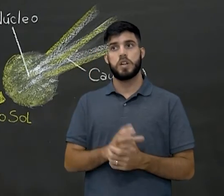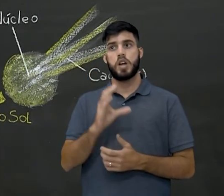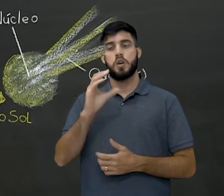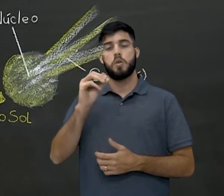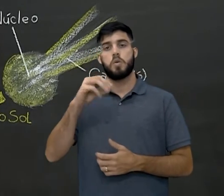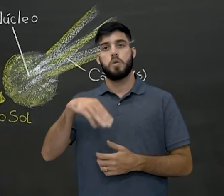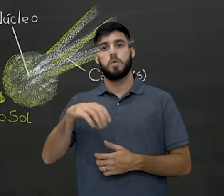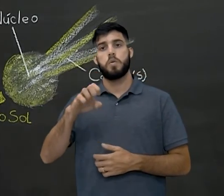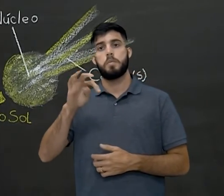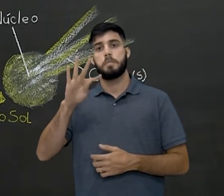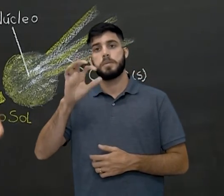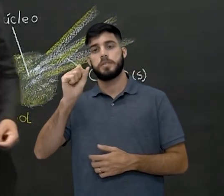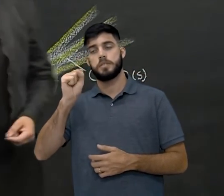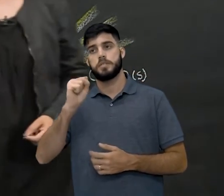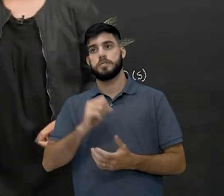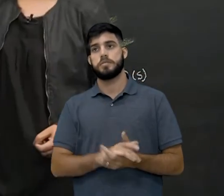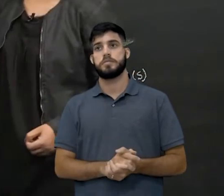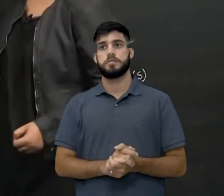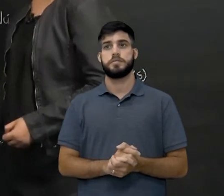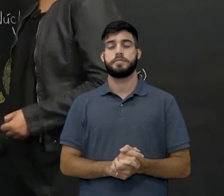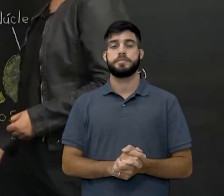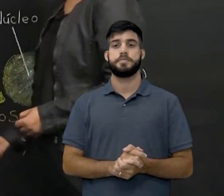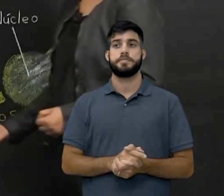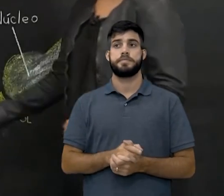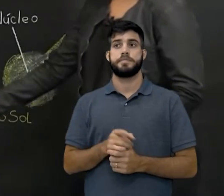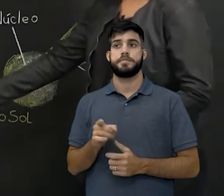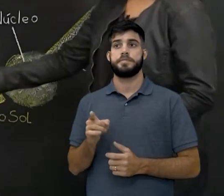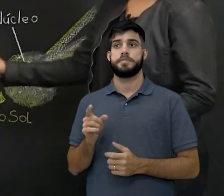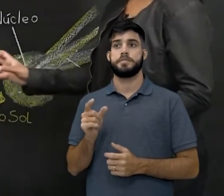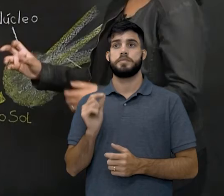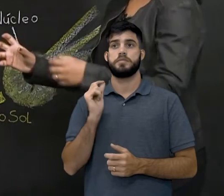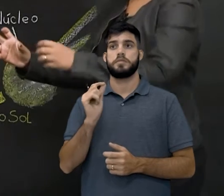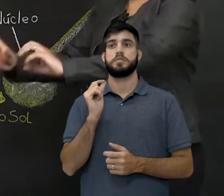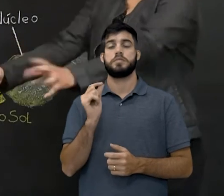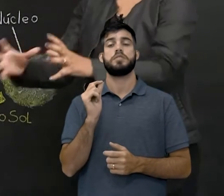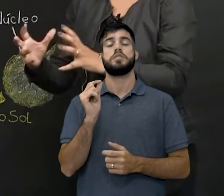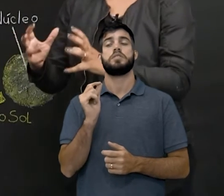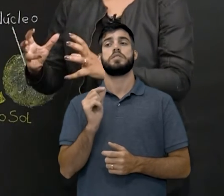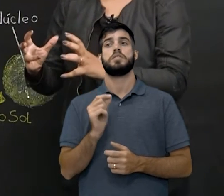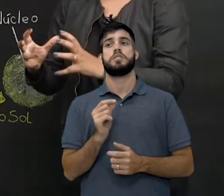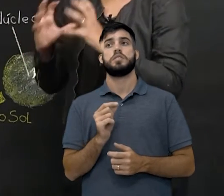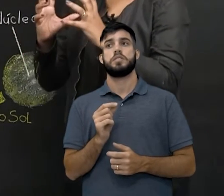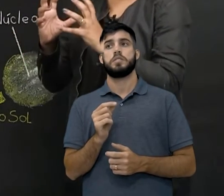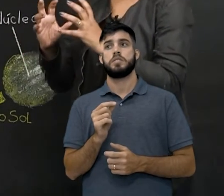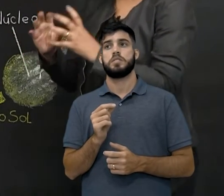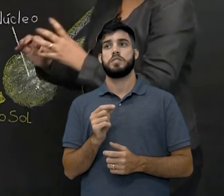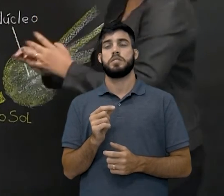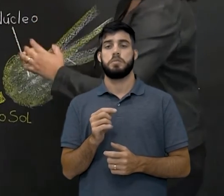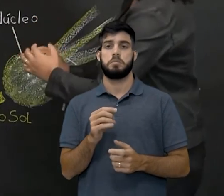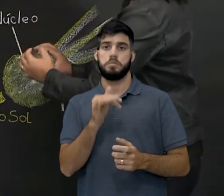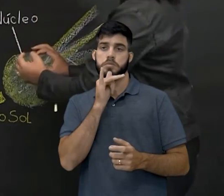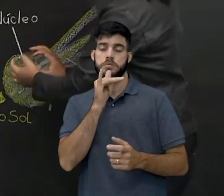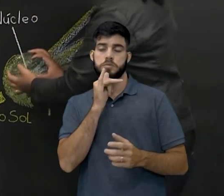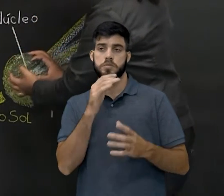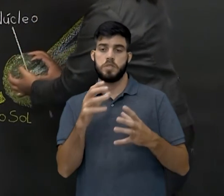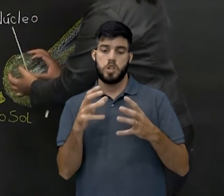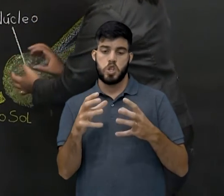cometas. Os cometas, ele tem aí a sua constituição, esse núcleo